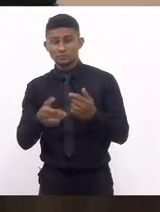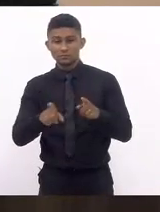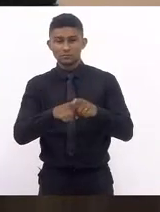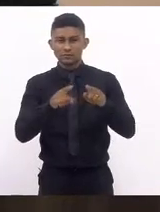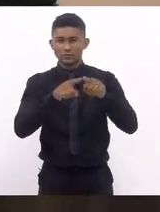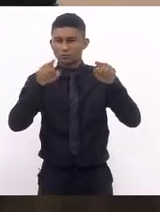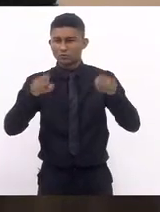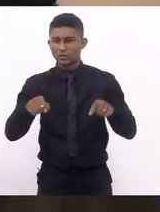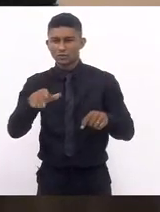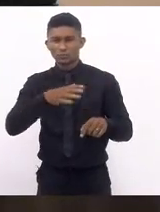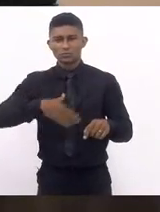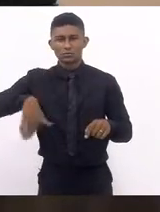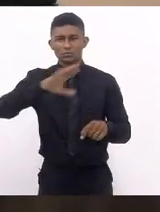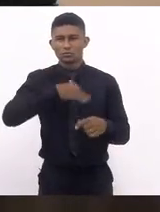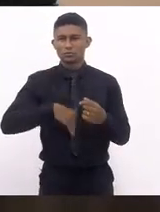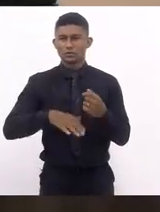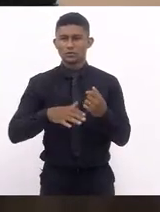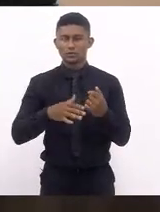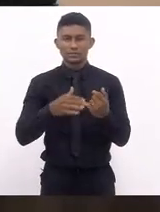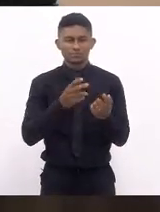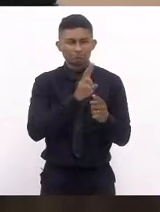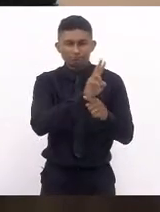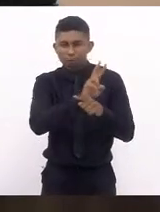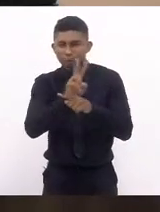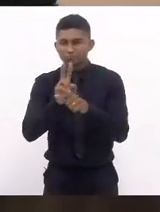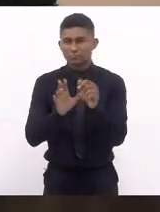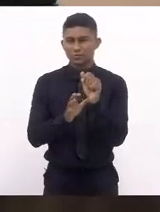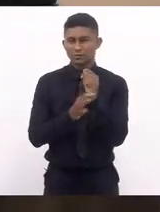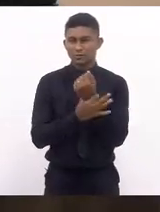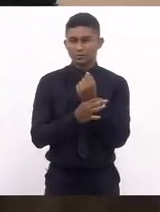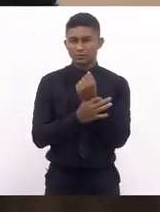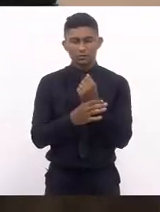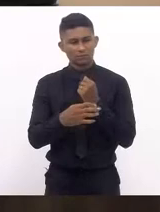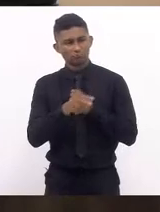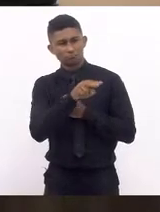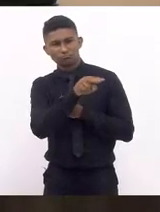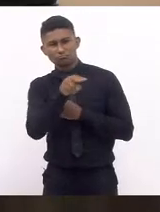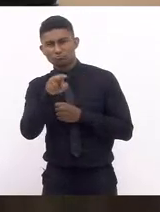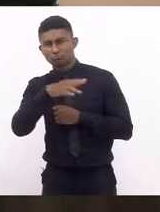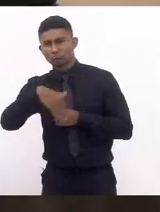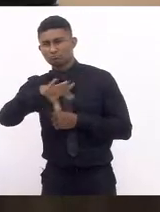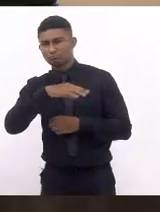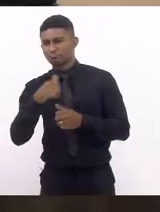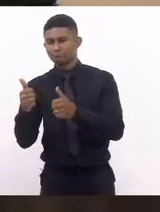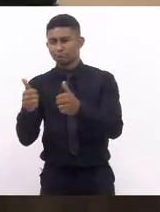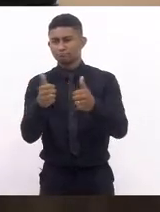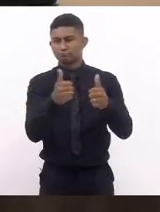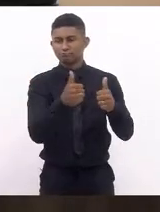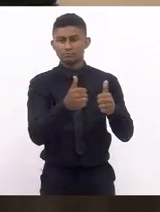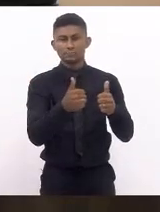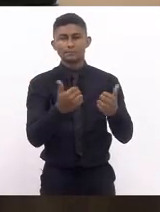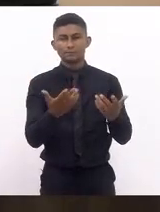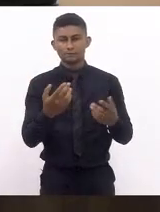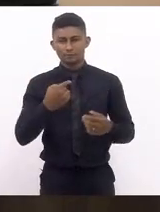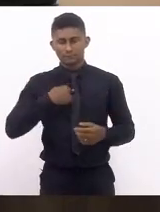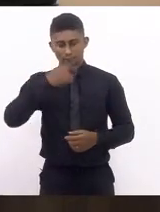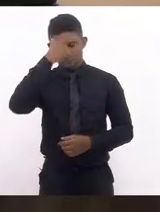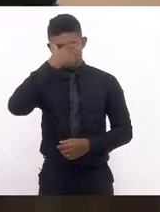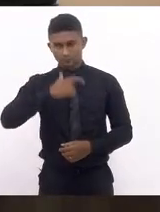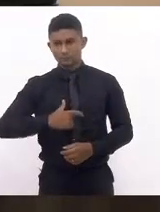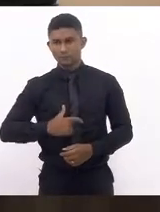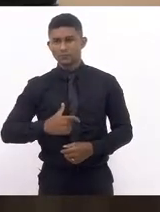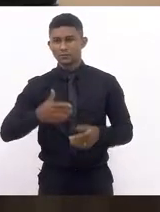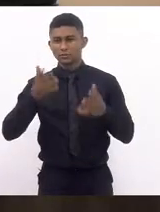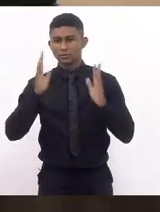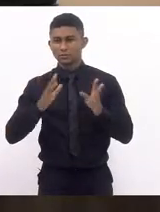funcionários todos seguranças impressionantes o clima que eu estou experimentando e quem tá falando aqui Presidente é um cara que